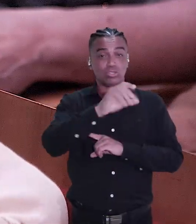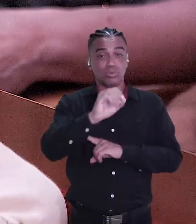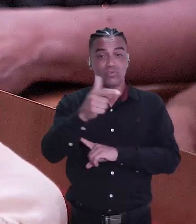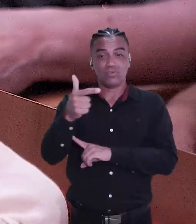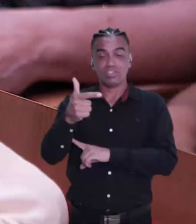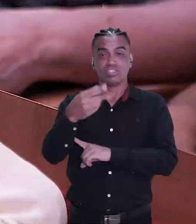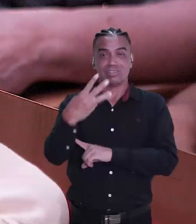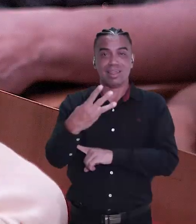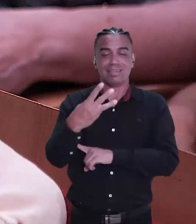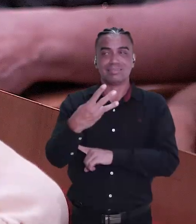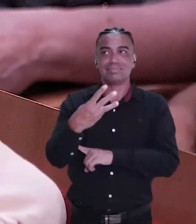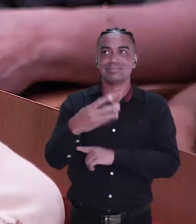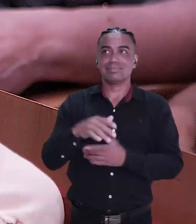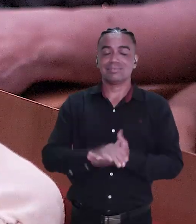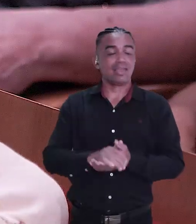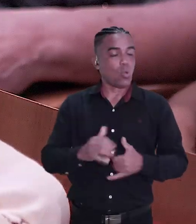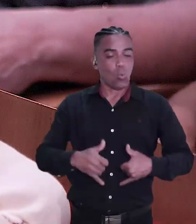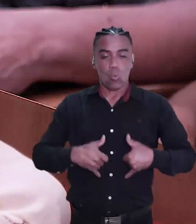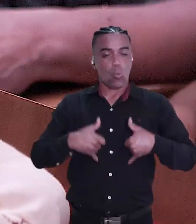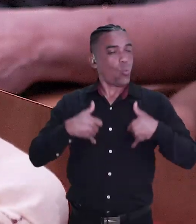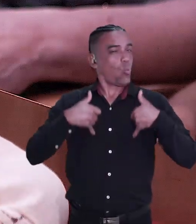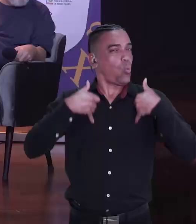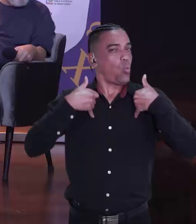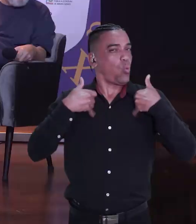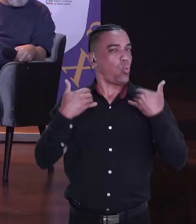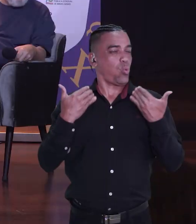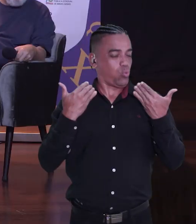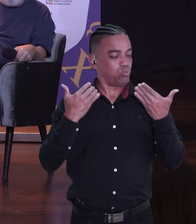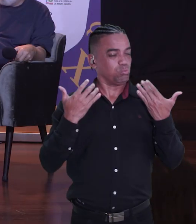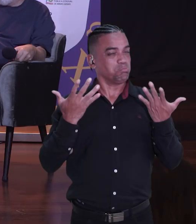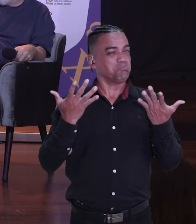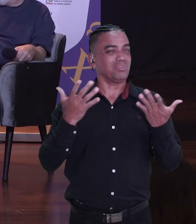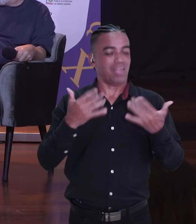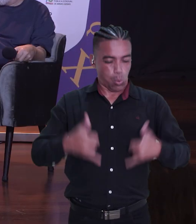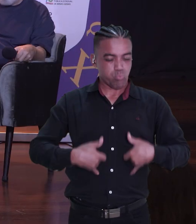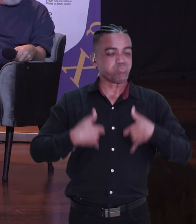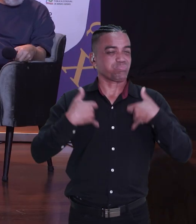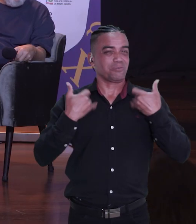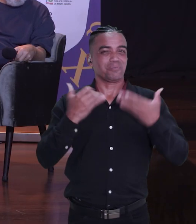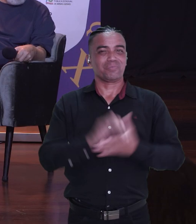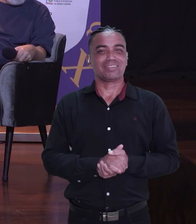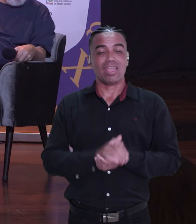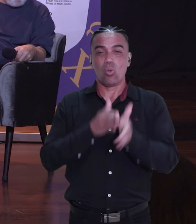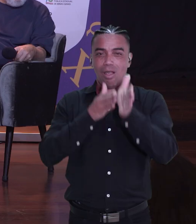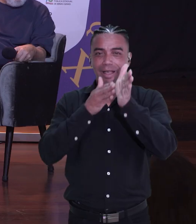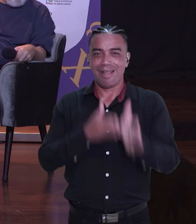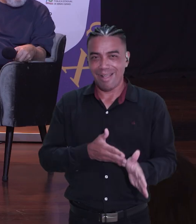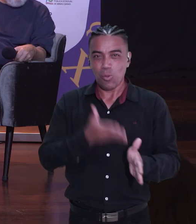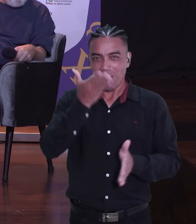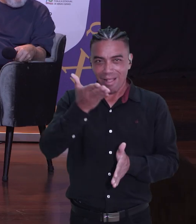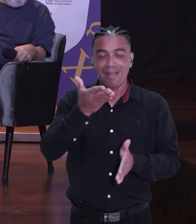de 2023, que me deixou muito honrada, muito cheia de mim. Então,